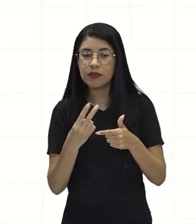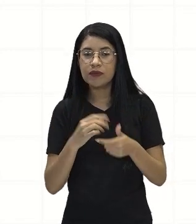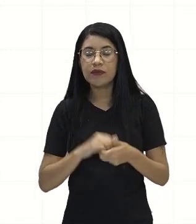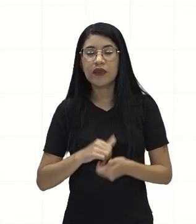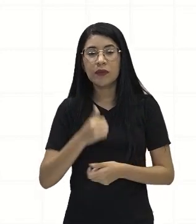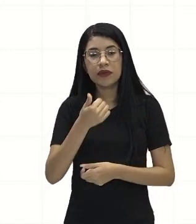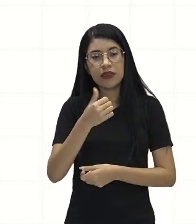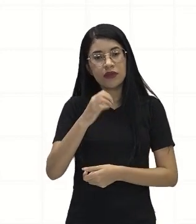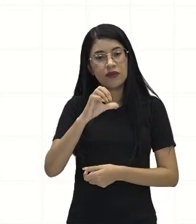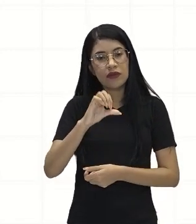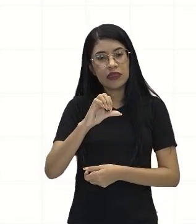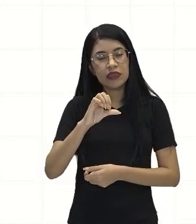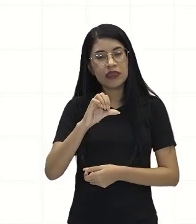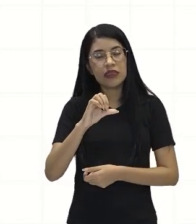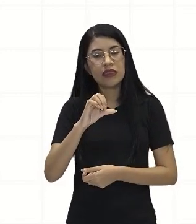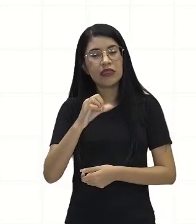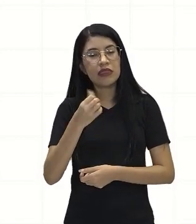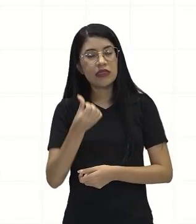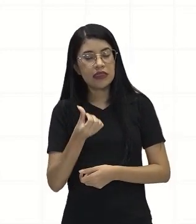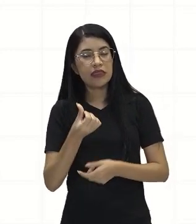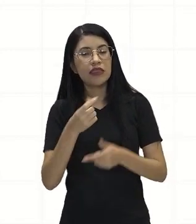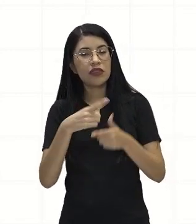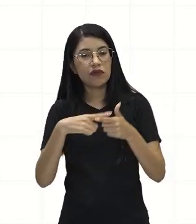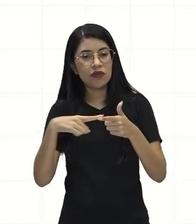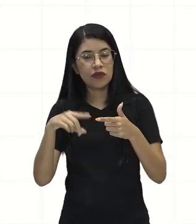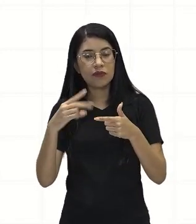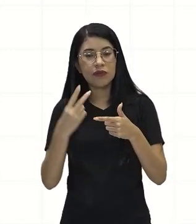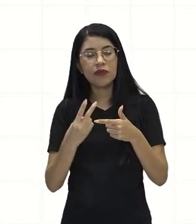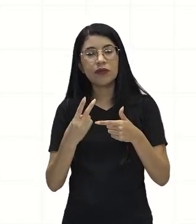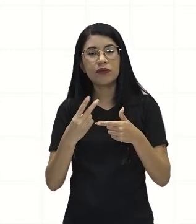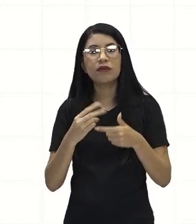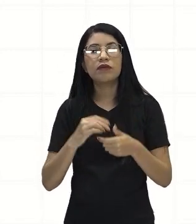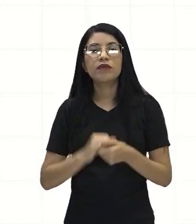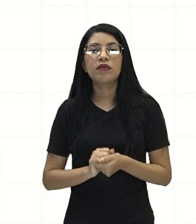196 dividido por 2. E aí você executa a